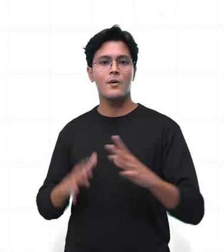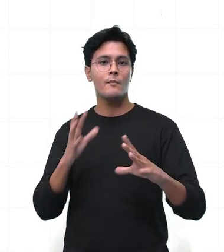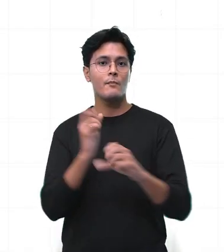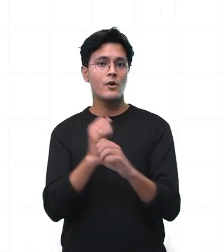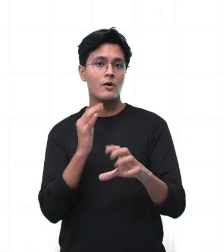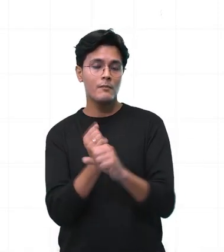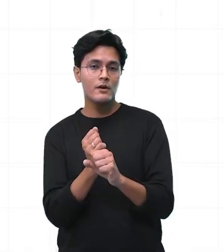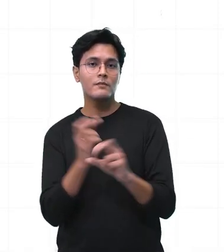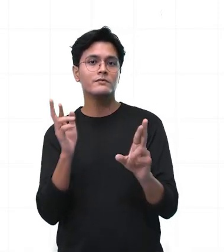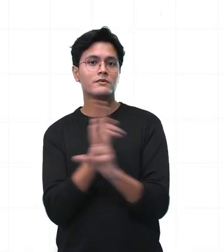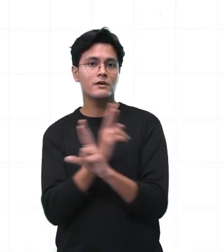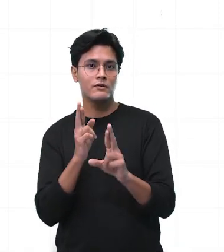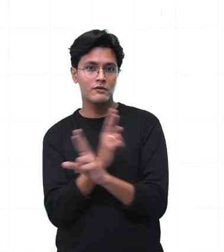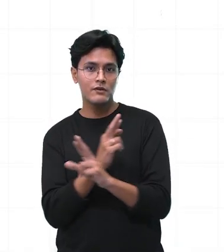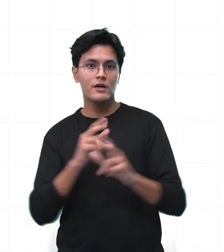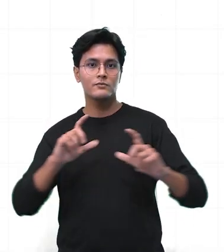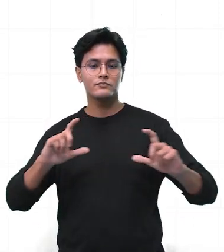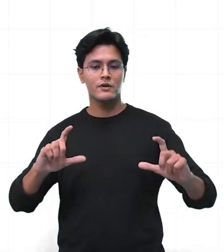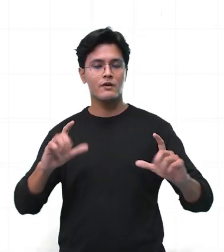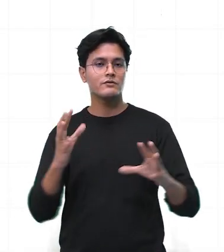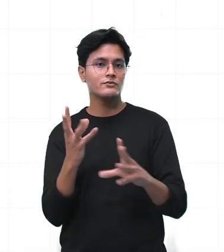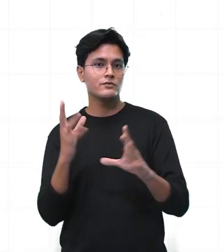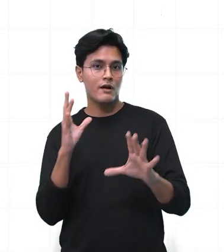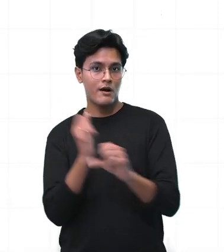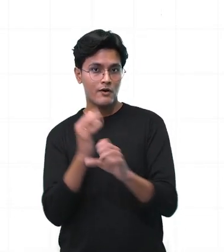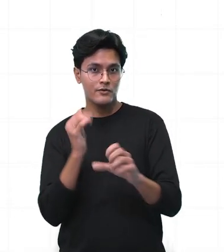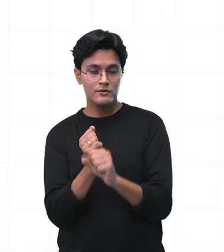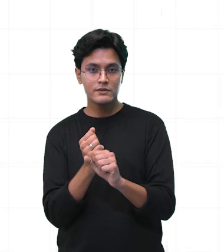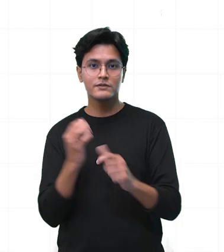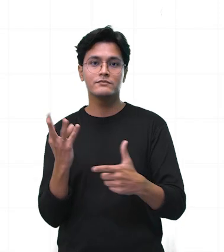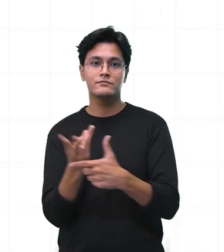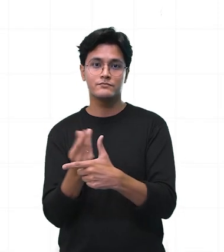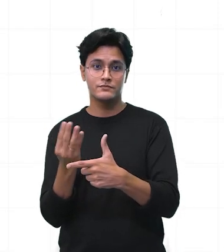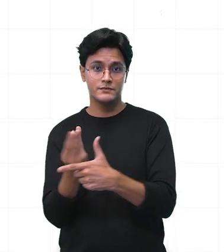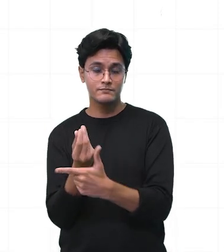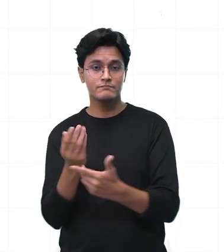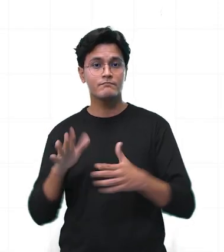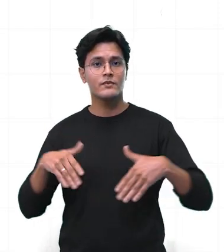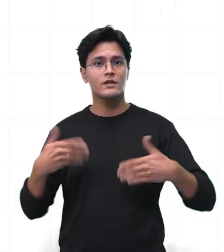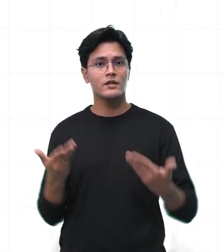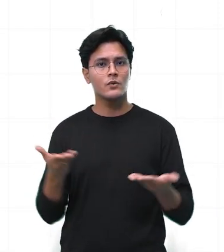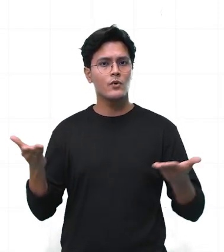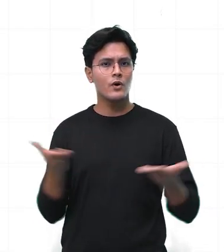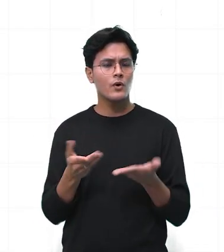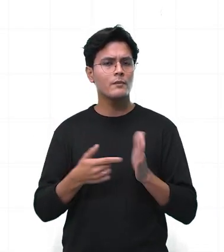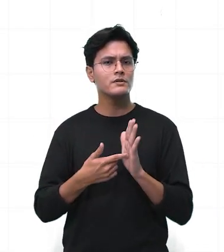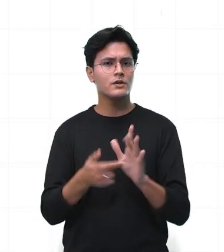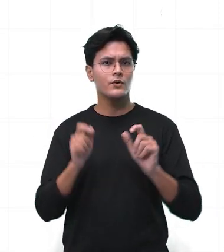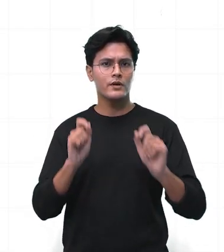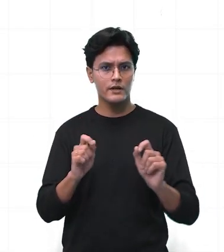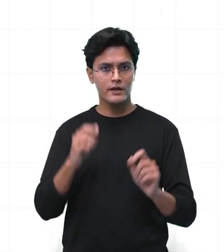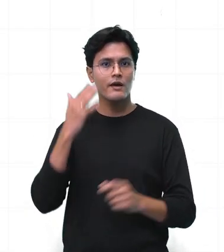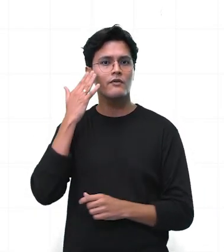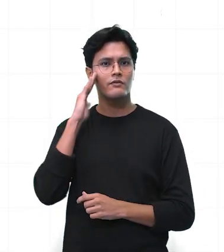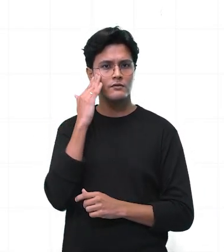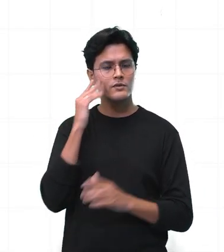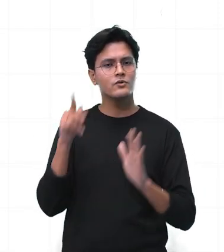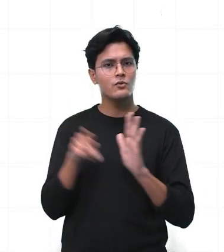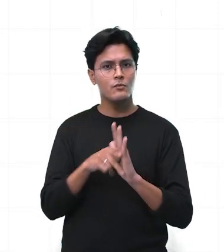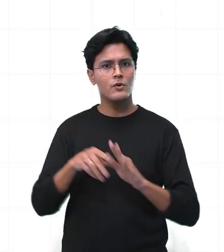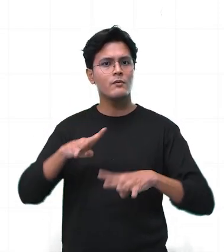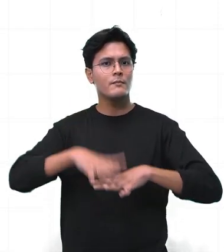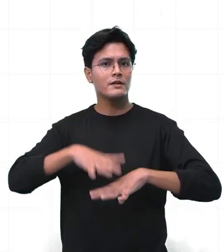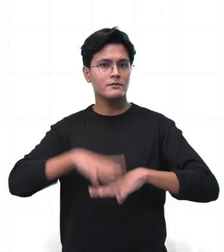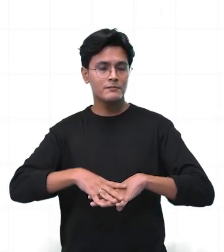expressões algébricas. Então nós apresentamos agora a interpretação matemática para condições desconhecidas,